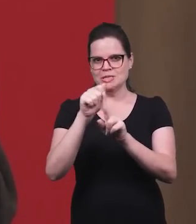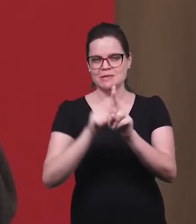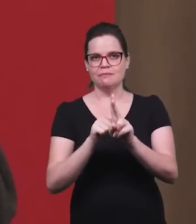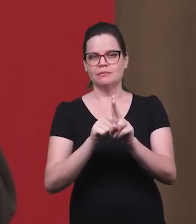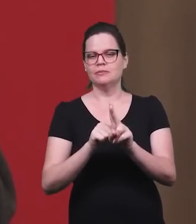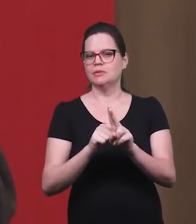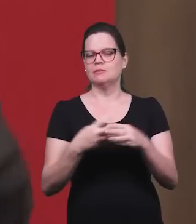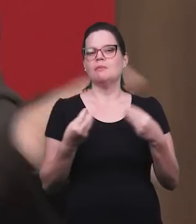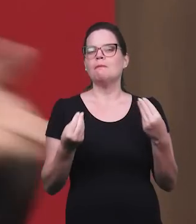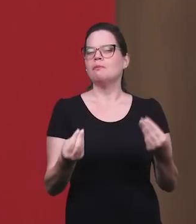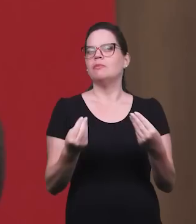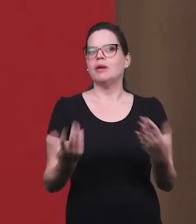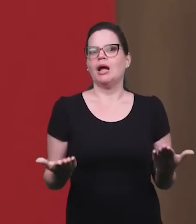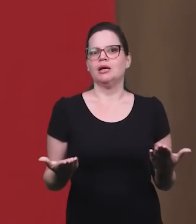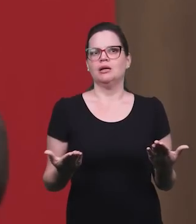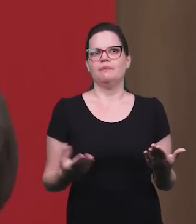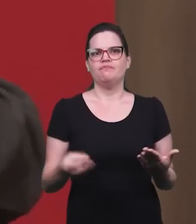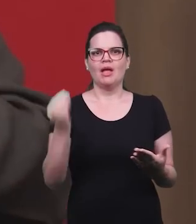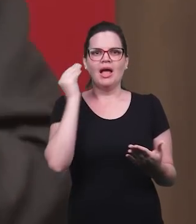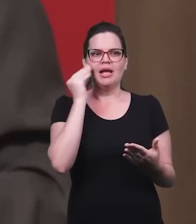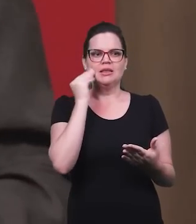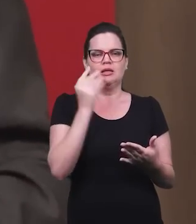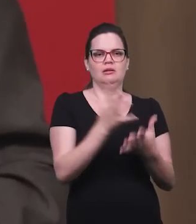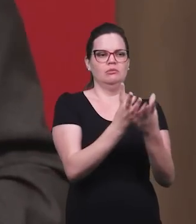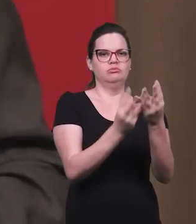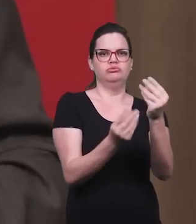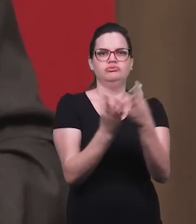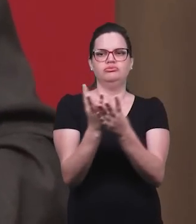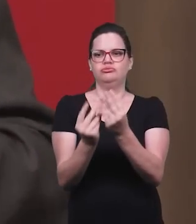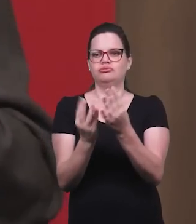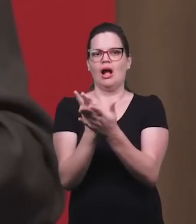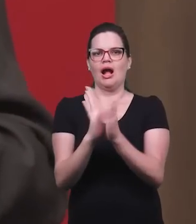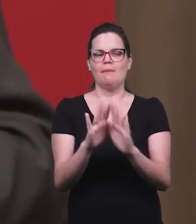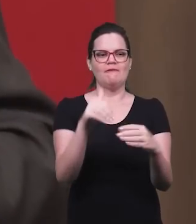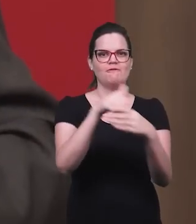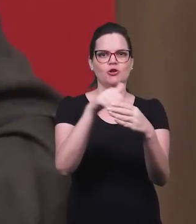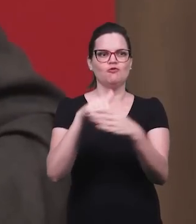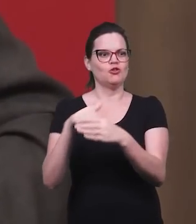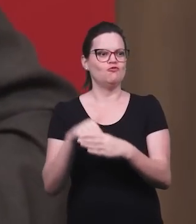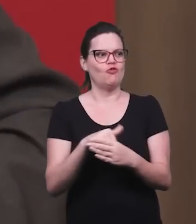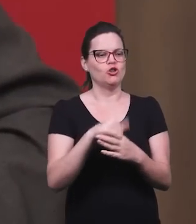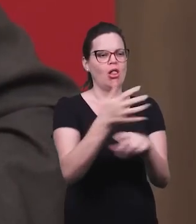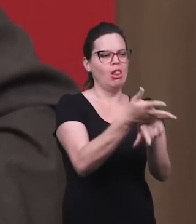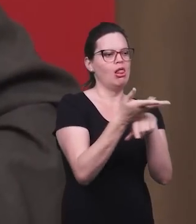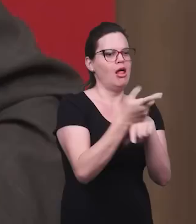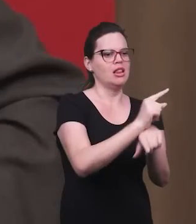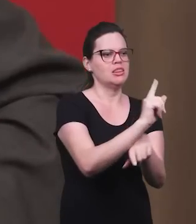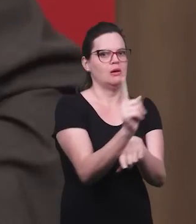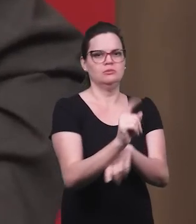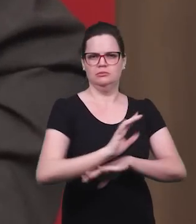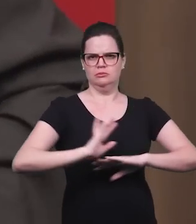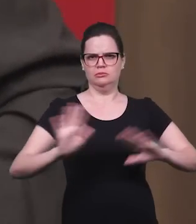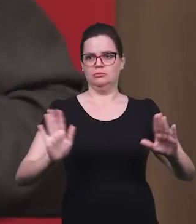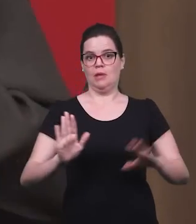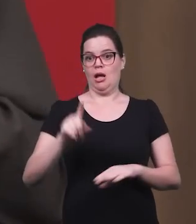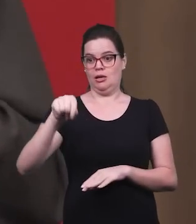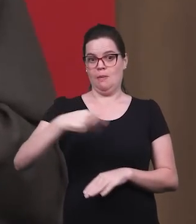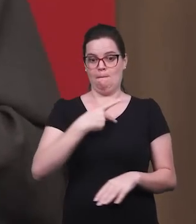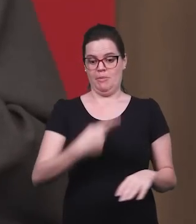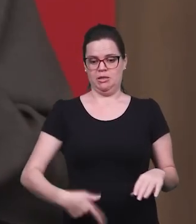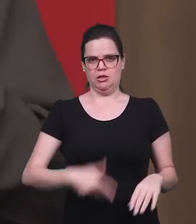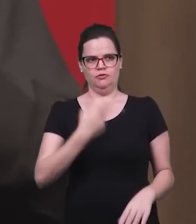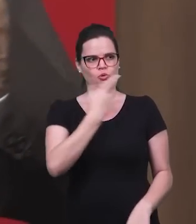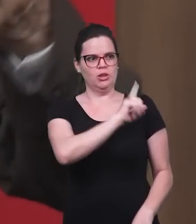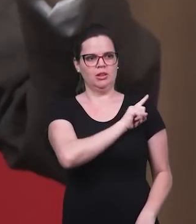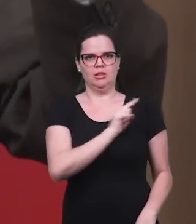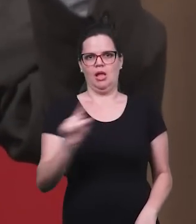desses 2 meses? Era desmanchar os votos. Exatamente. Aí o Oswaldo Aranha disse assim: não, de forma nenhuma. Pelo